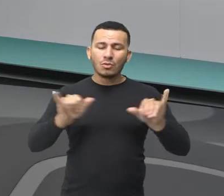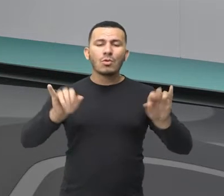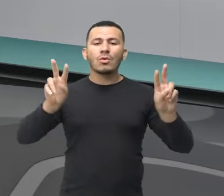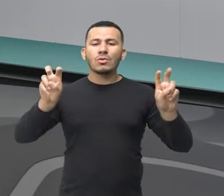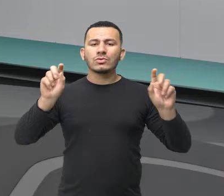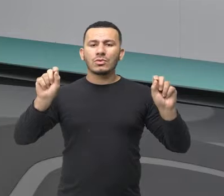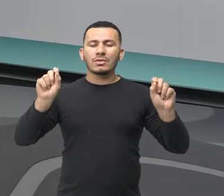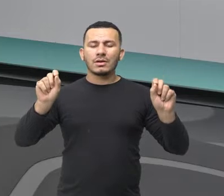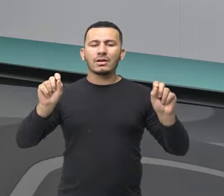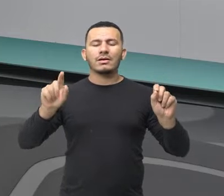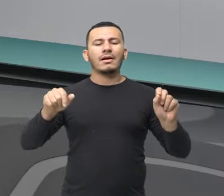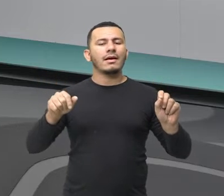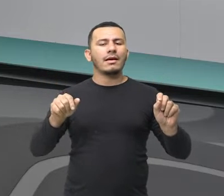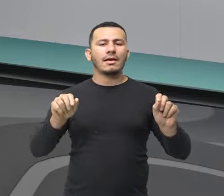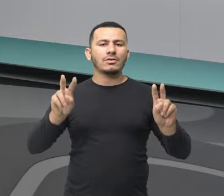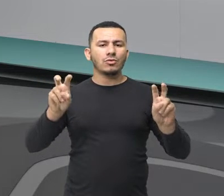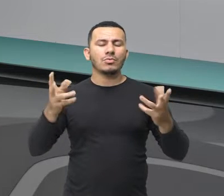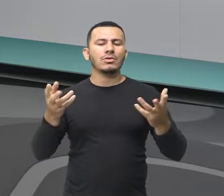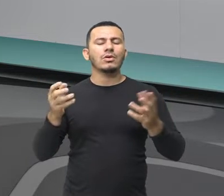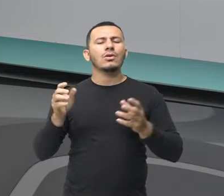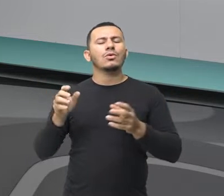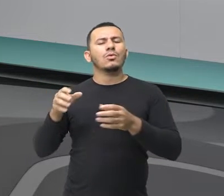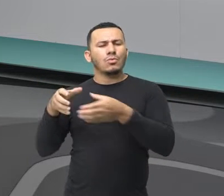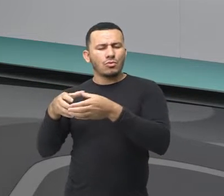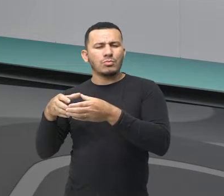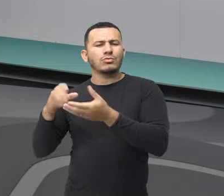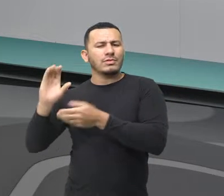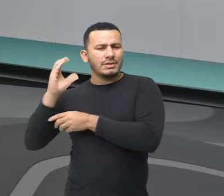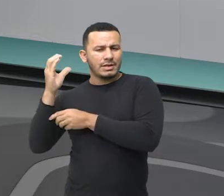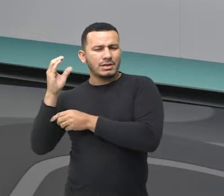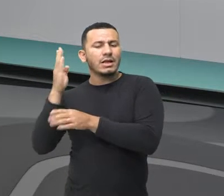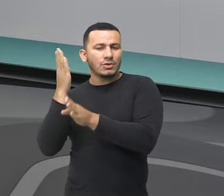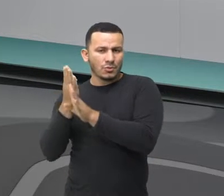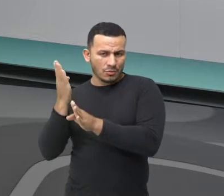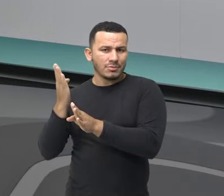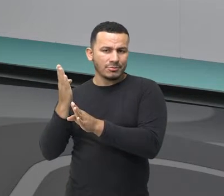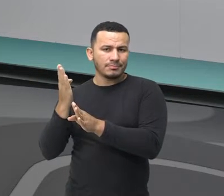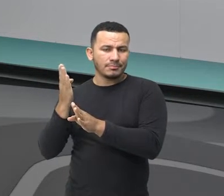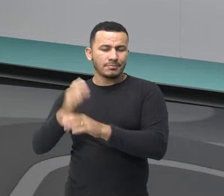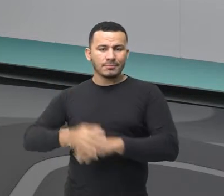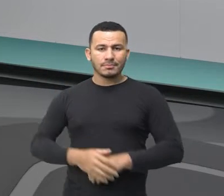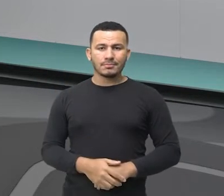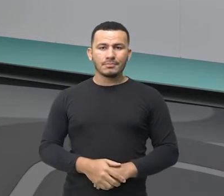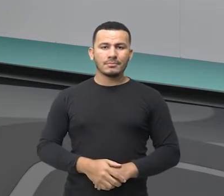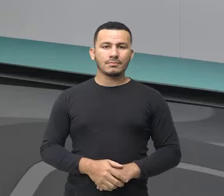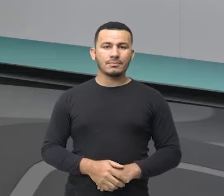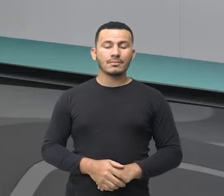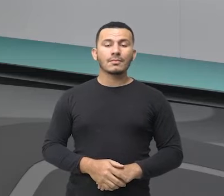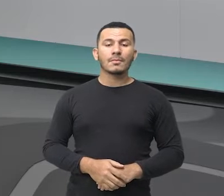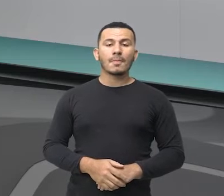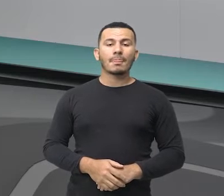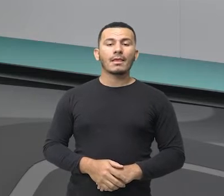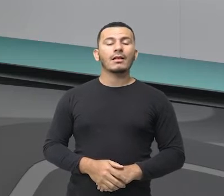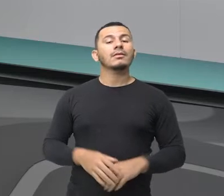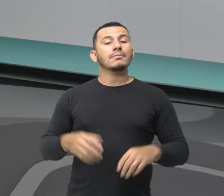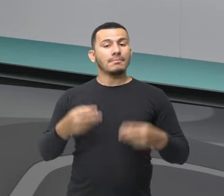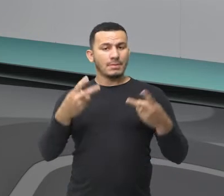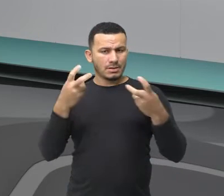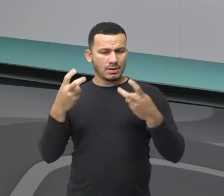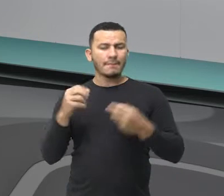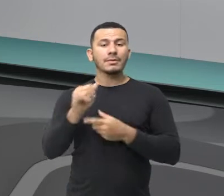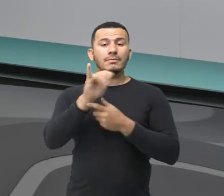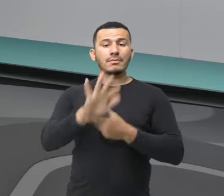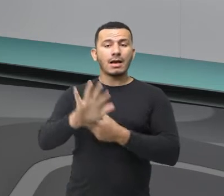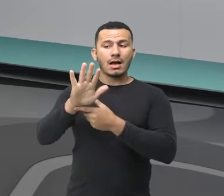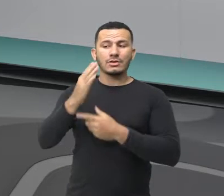informar sobre essa questão que os cientistas descobriram, certo? Aí, a imagem